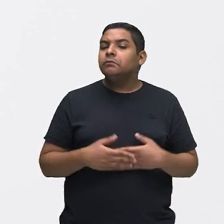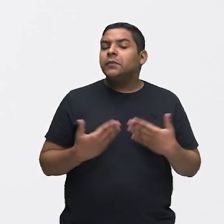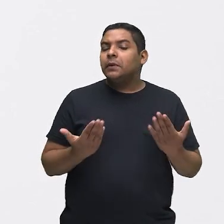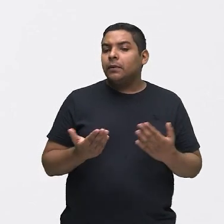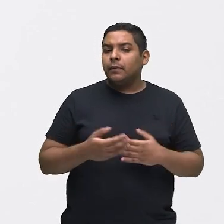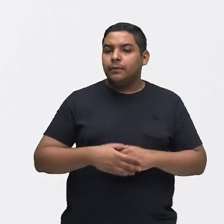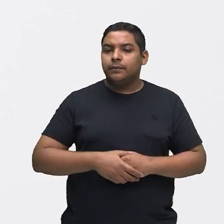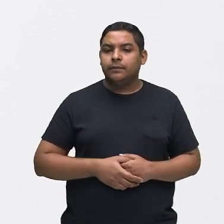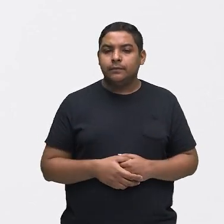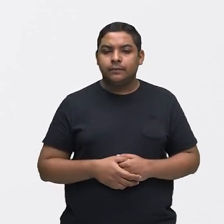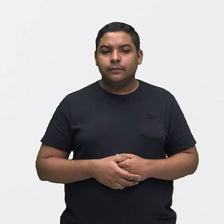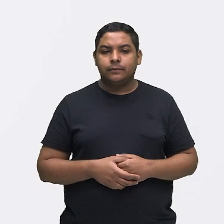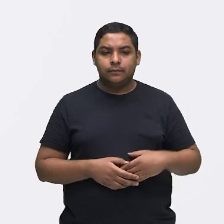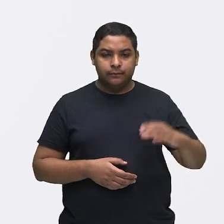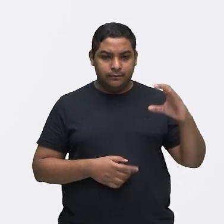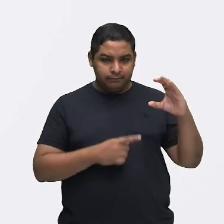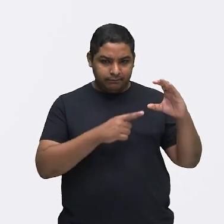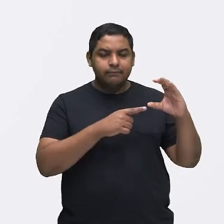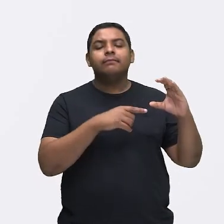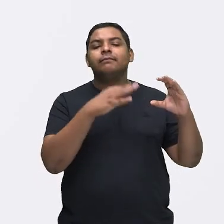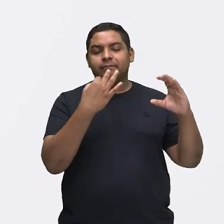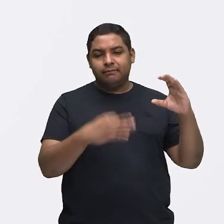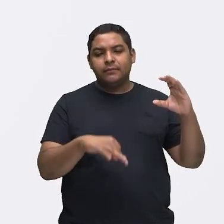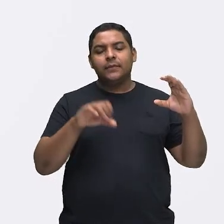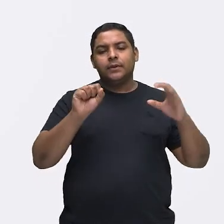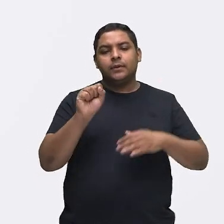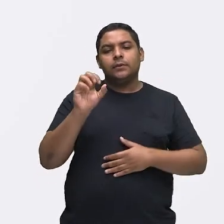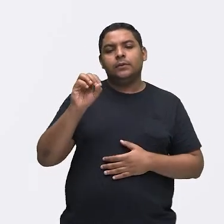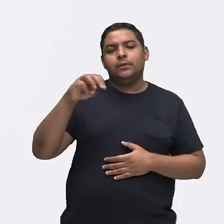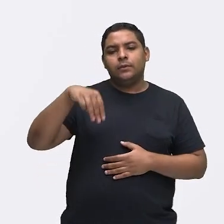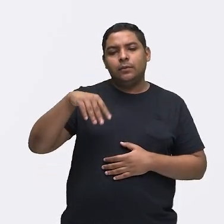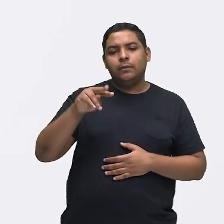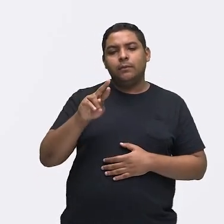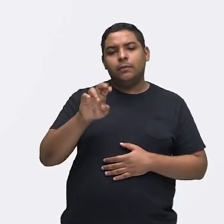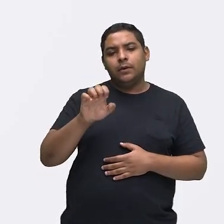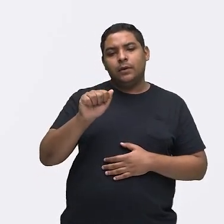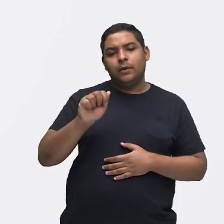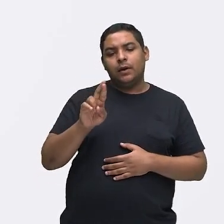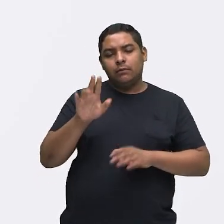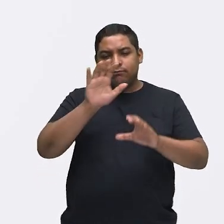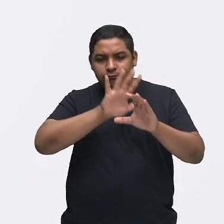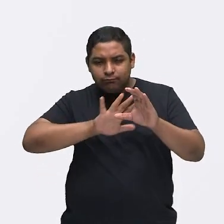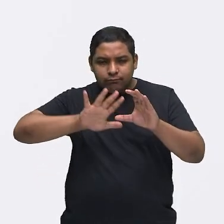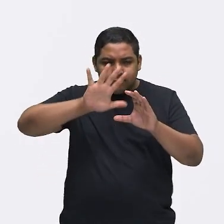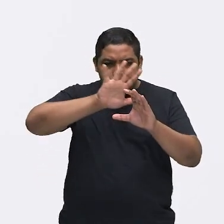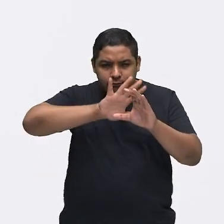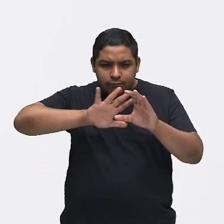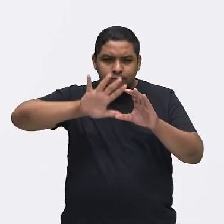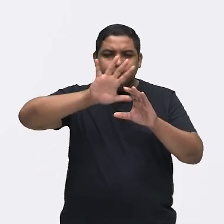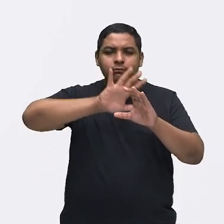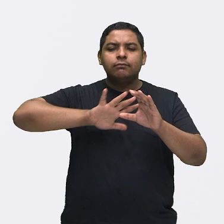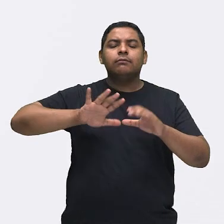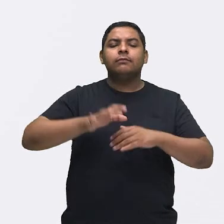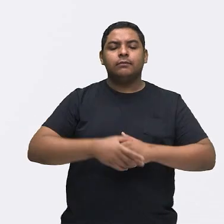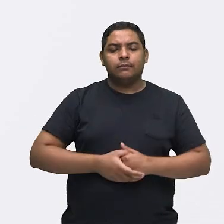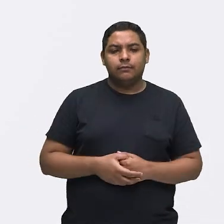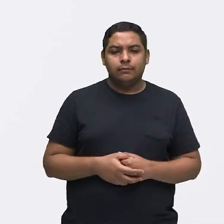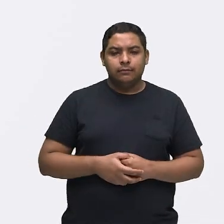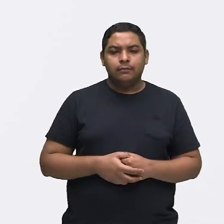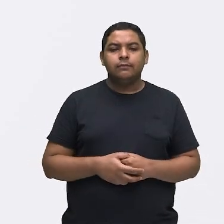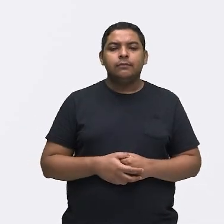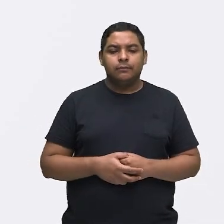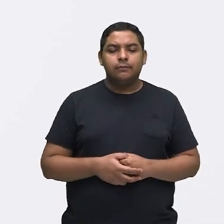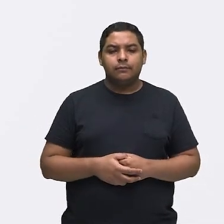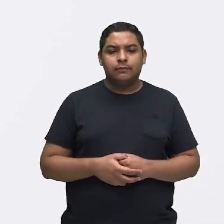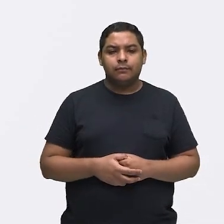quê? Letra C, que seria o quê? Sombrear, não é isso? Então, na linguagem visual, podemos considerar que é